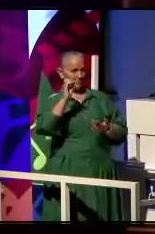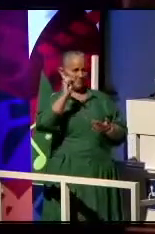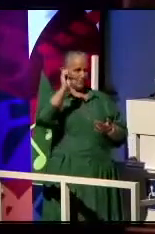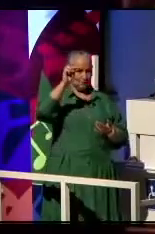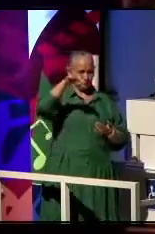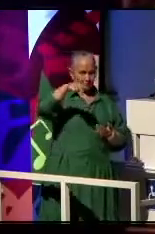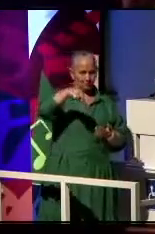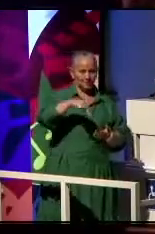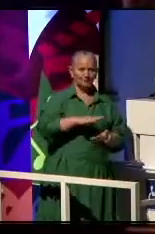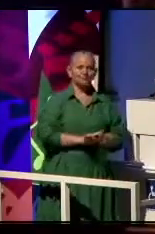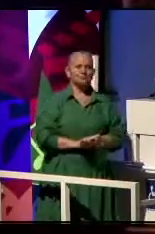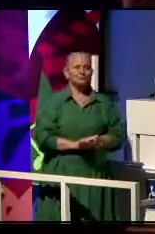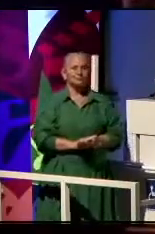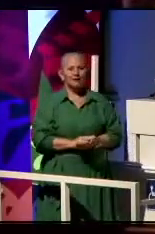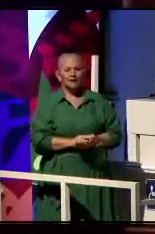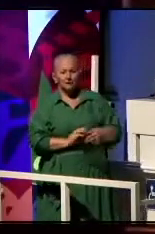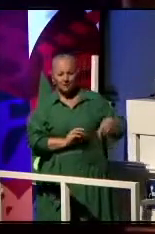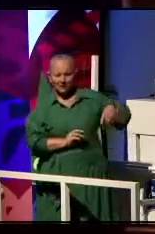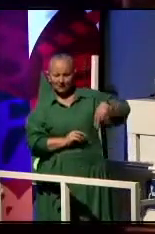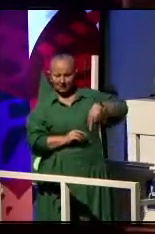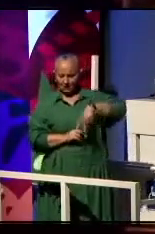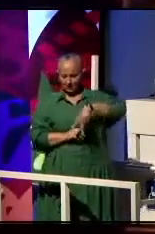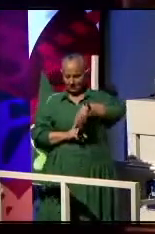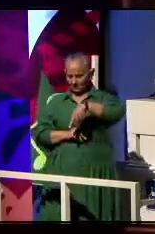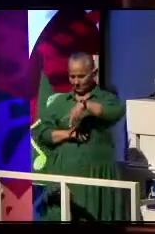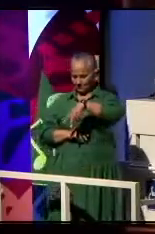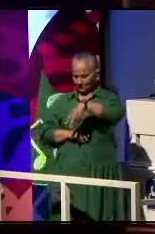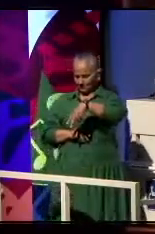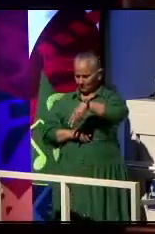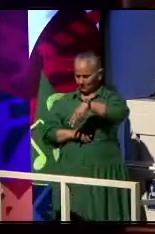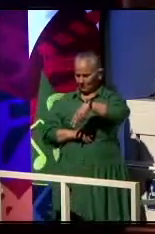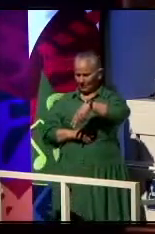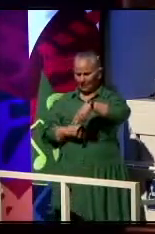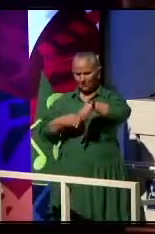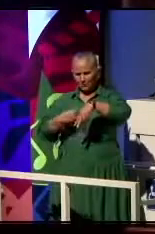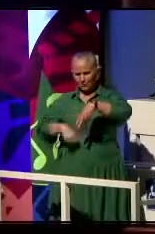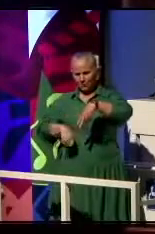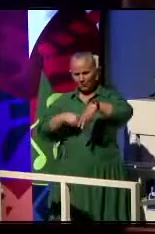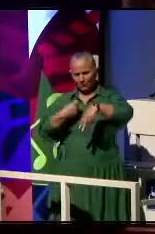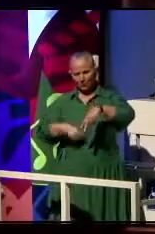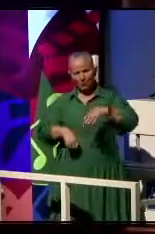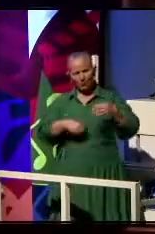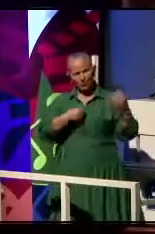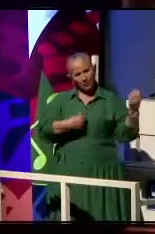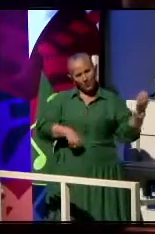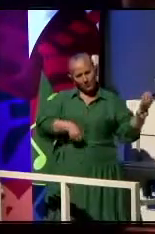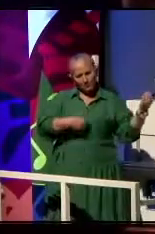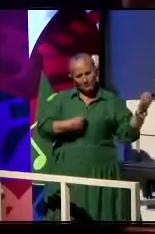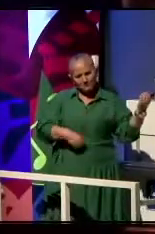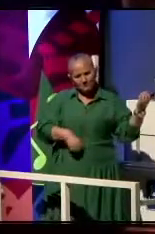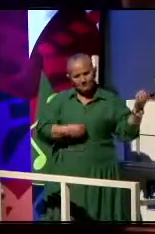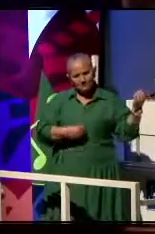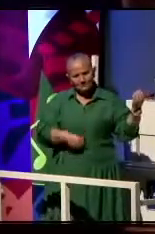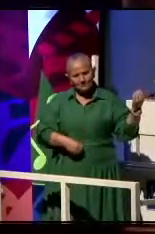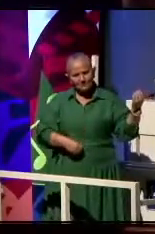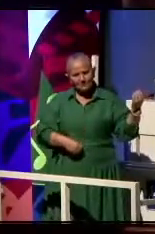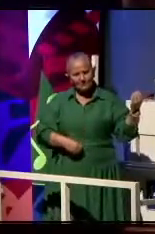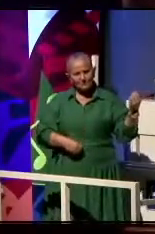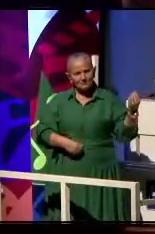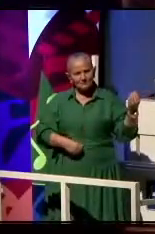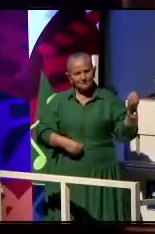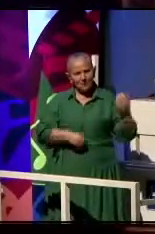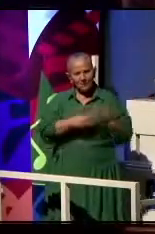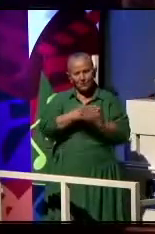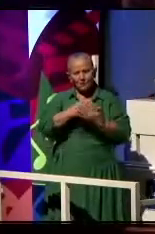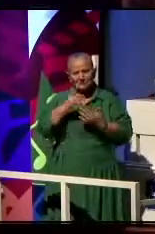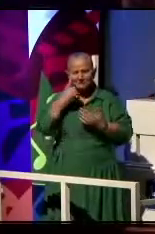vezes, eu bem perto dele, né, como aqui, ali, ele começou a tocar Bailes da Vida. Andréia, quando está falando, coloca um sorriso